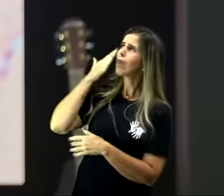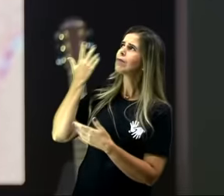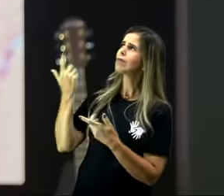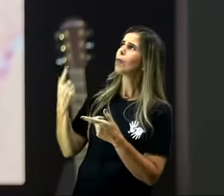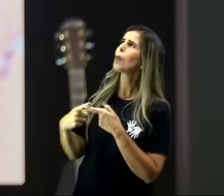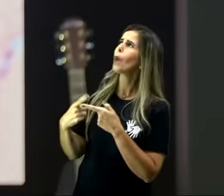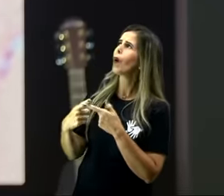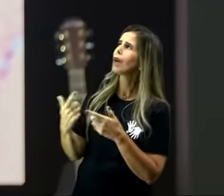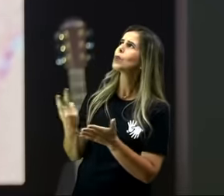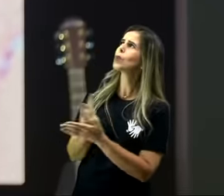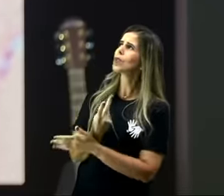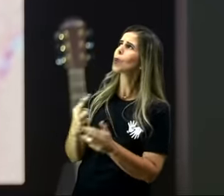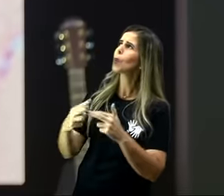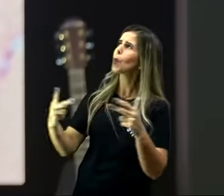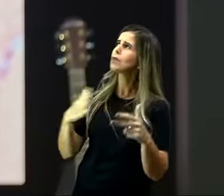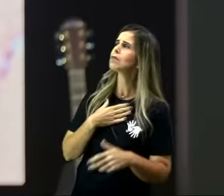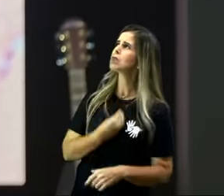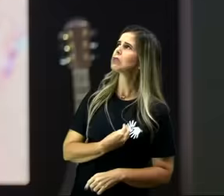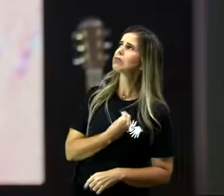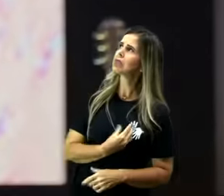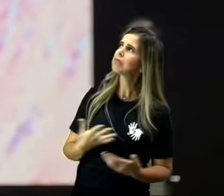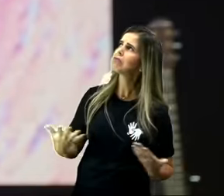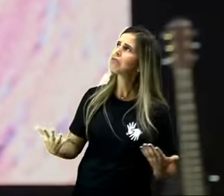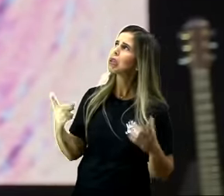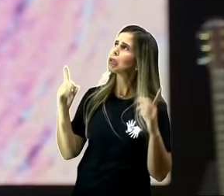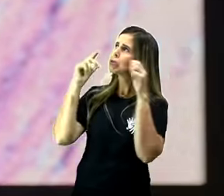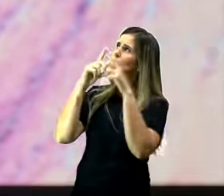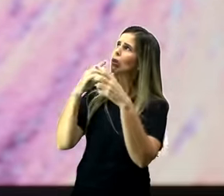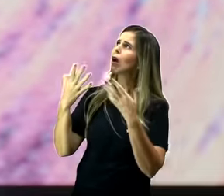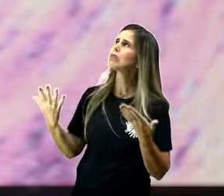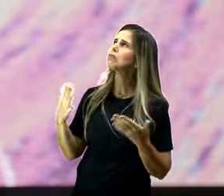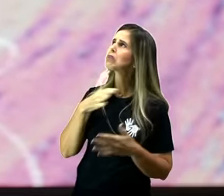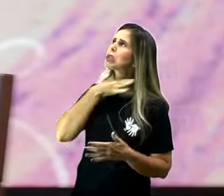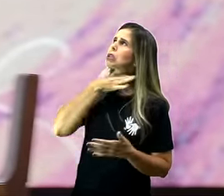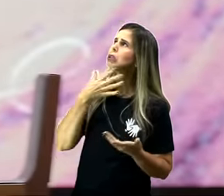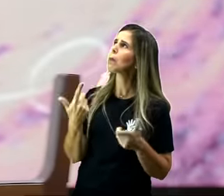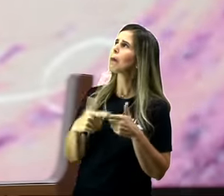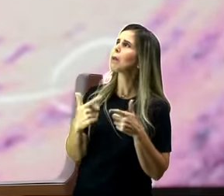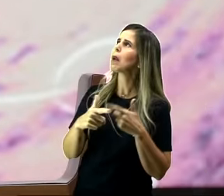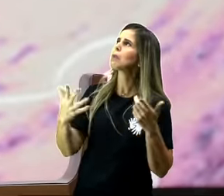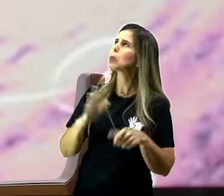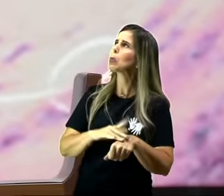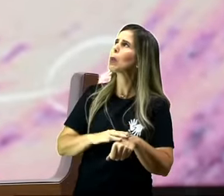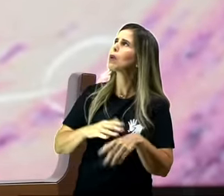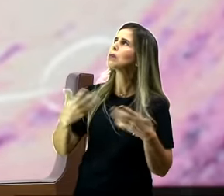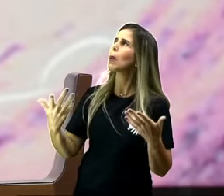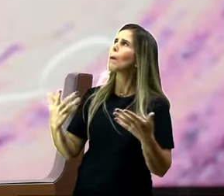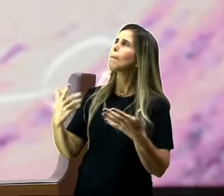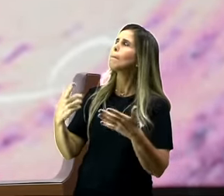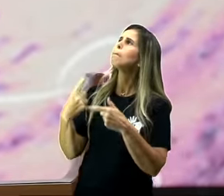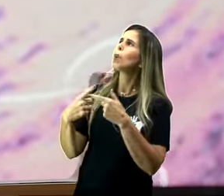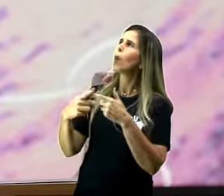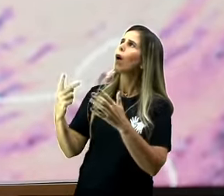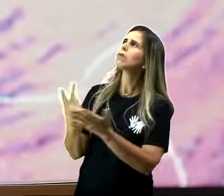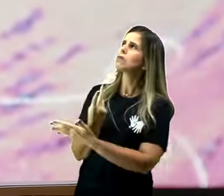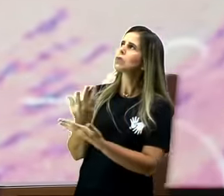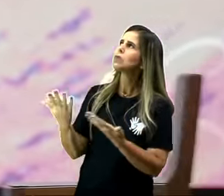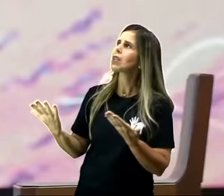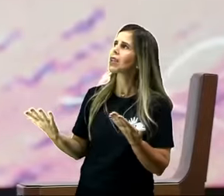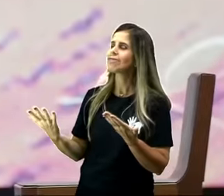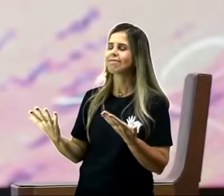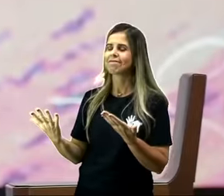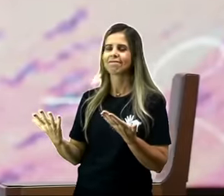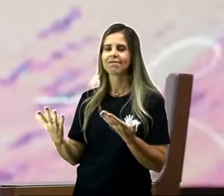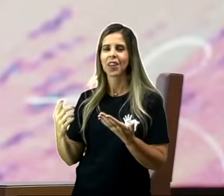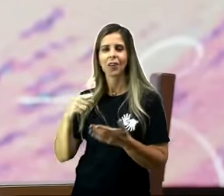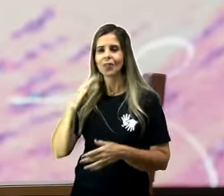outro lado. O que eu vou fazer do outro lado, você nunca viu, teus olhos nunca viram, teus ouvidos nunca ouviram. Eu vou fazer coisas maiores. Levanta a mão e